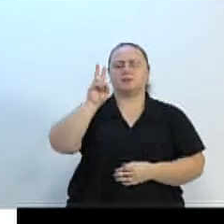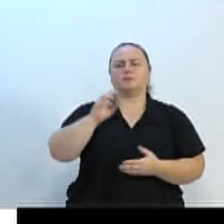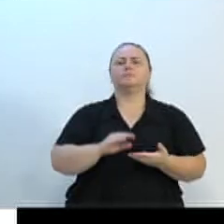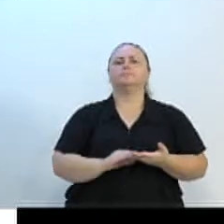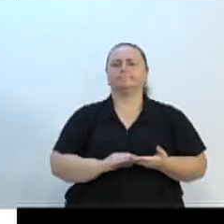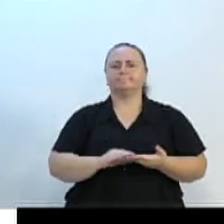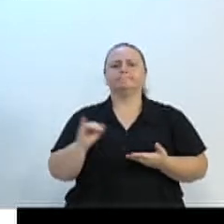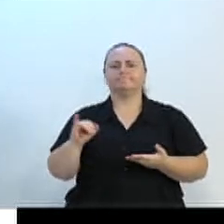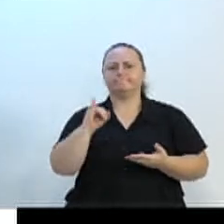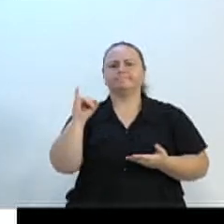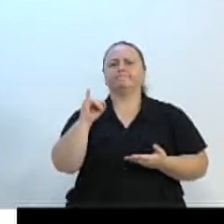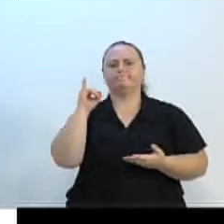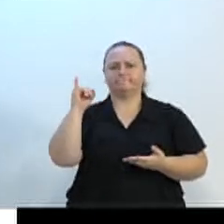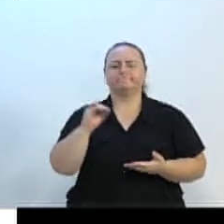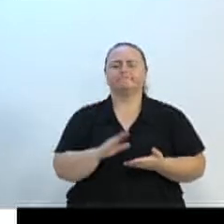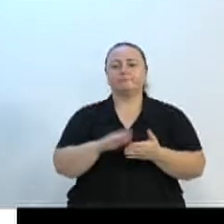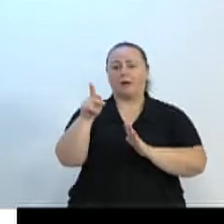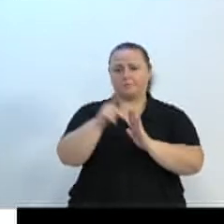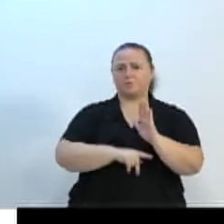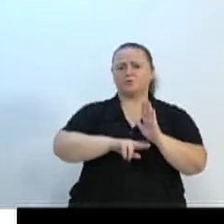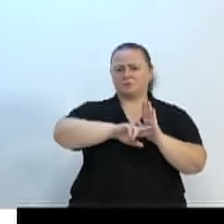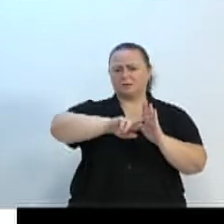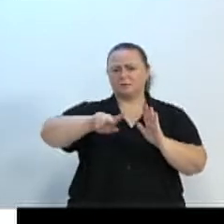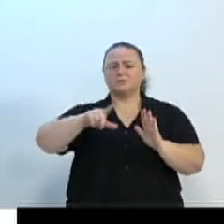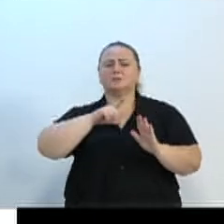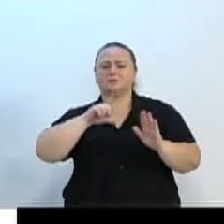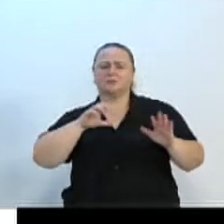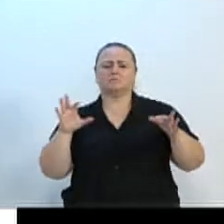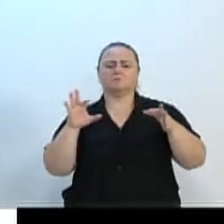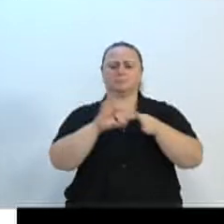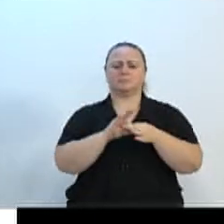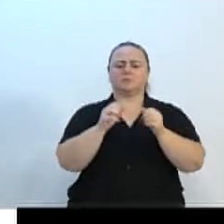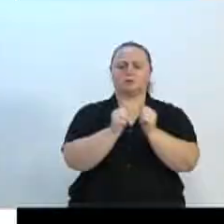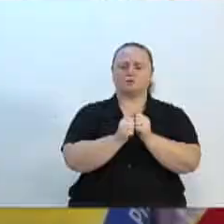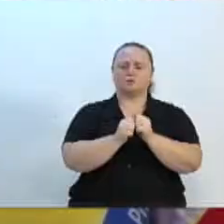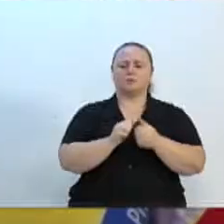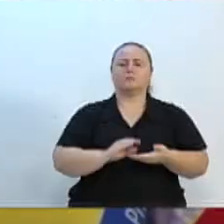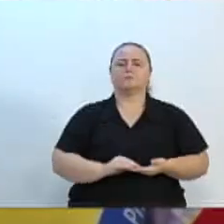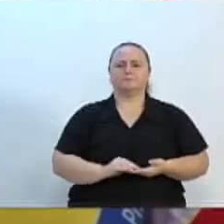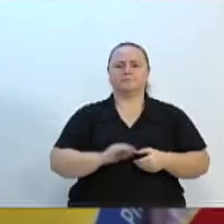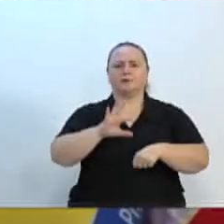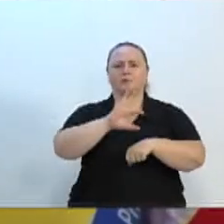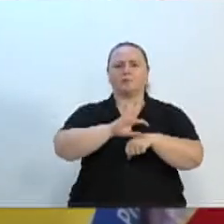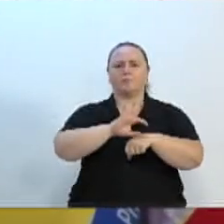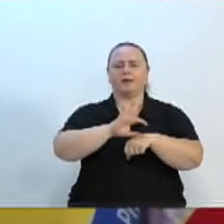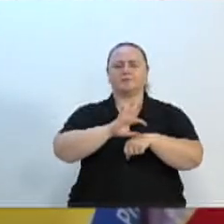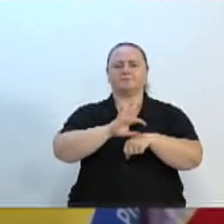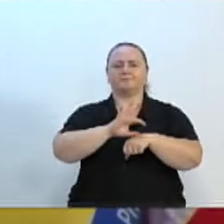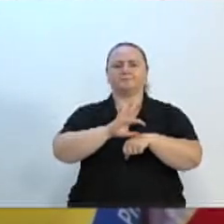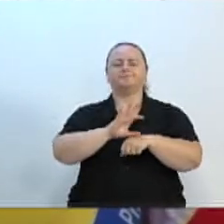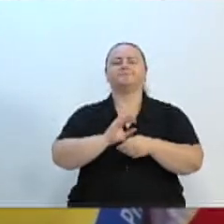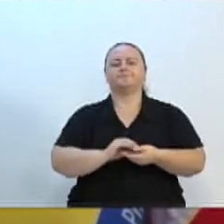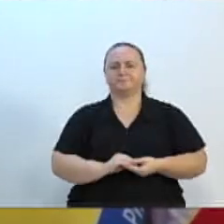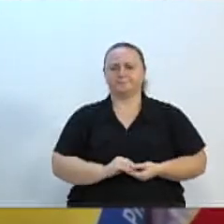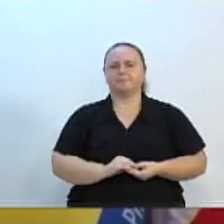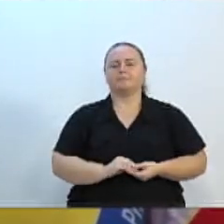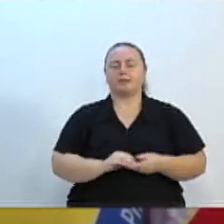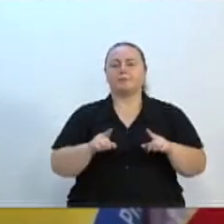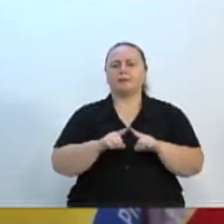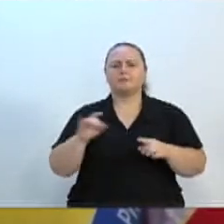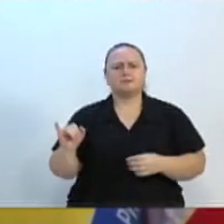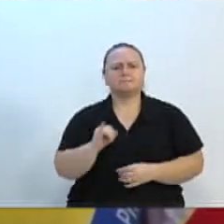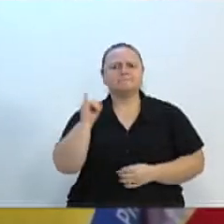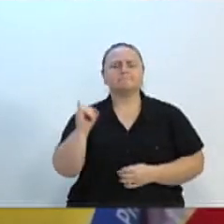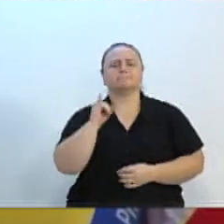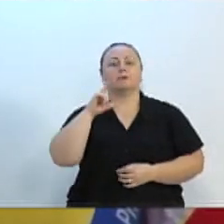com deficiência em todos os projetos e processos que as envolvem, né? Então a gente vai fazer essa conversa mais ampla, mas a gente deu entrada aqui na casa, até os colegas